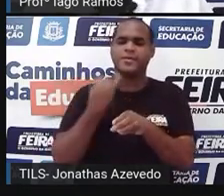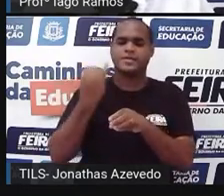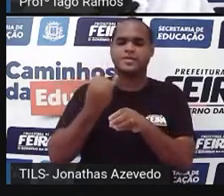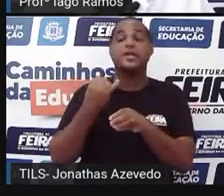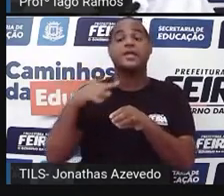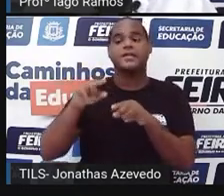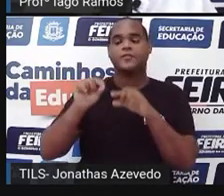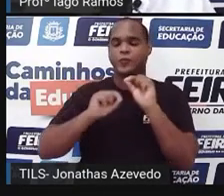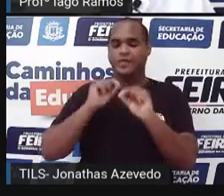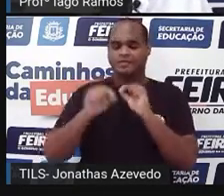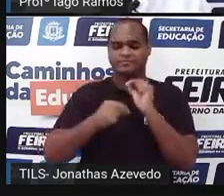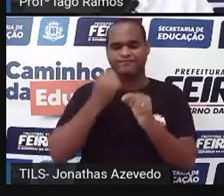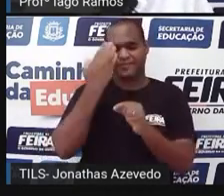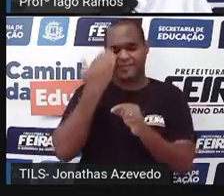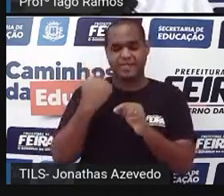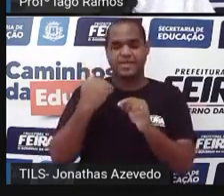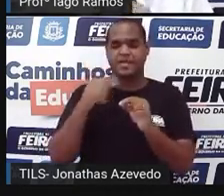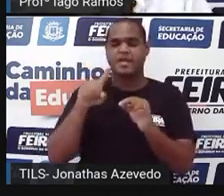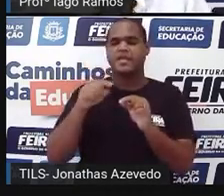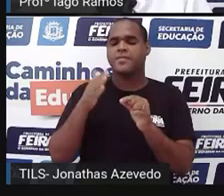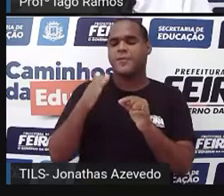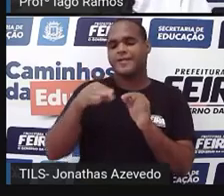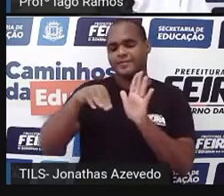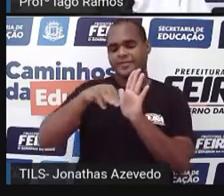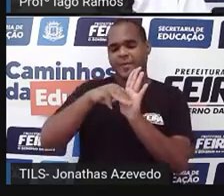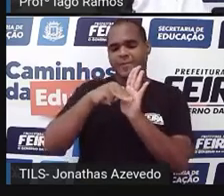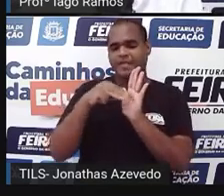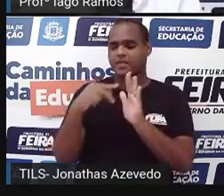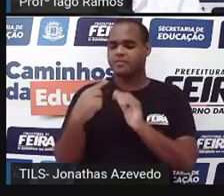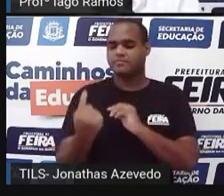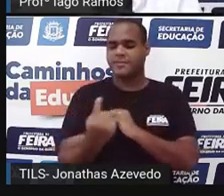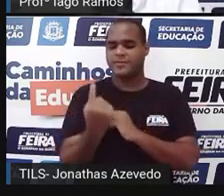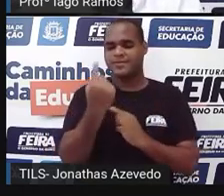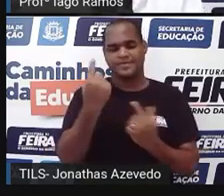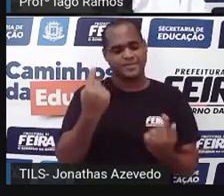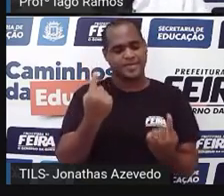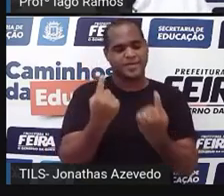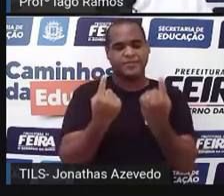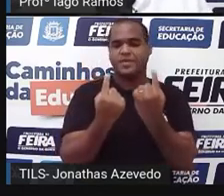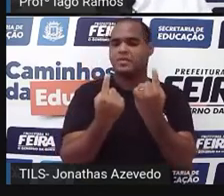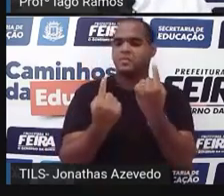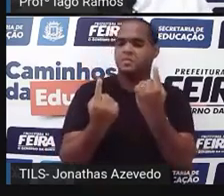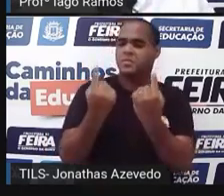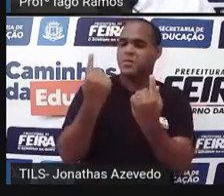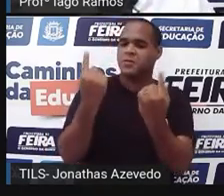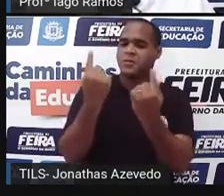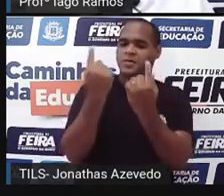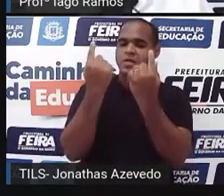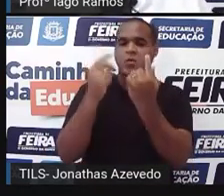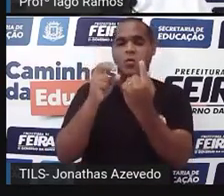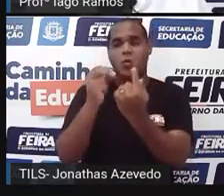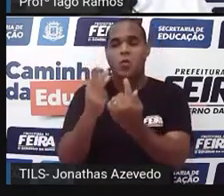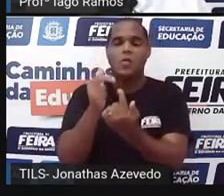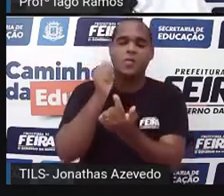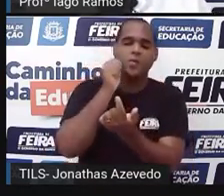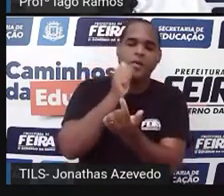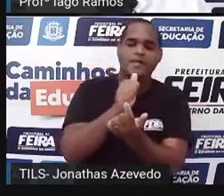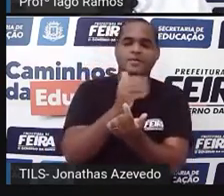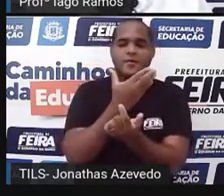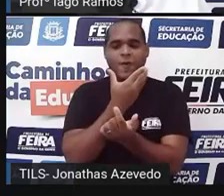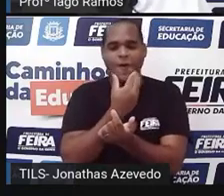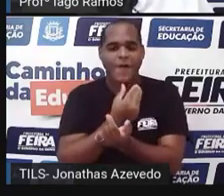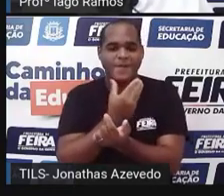saber qual é a média de altura do seu jogadores ou de suas jogadoras